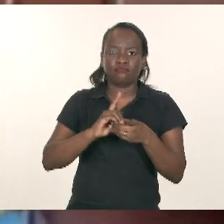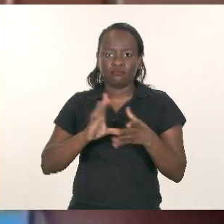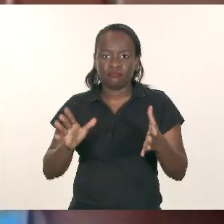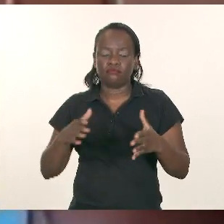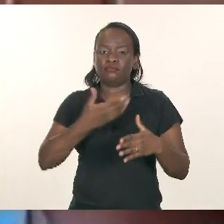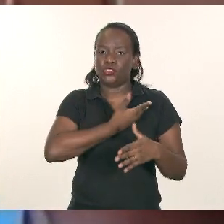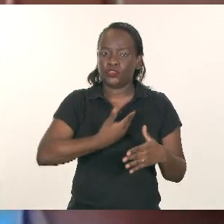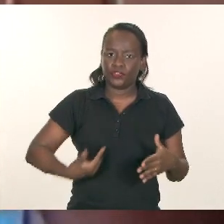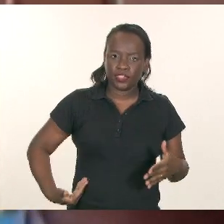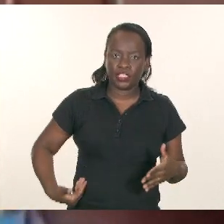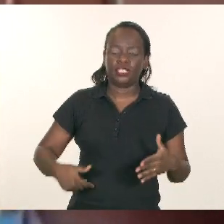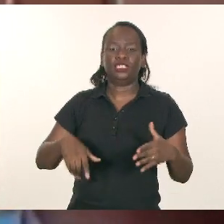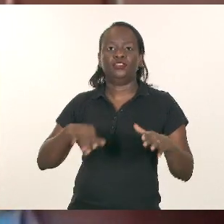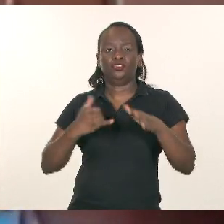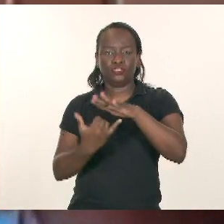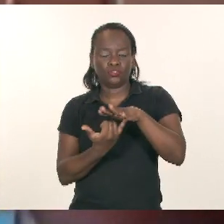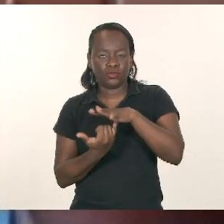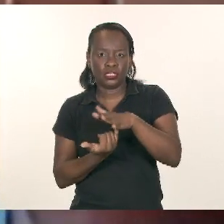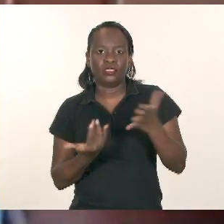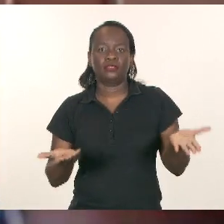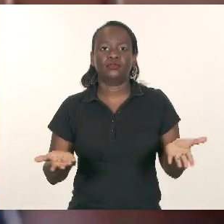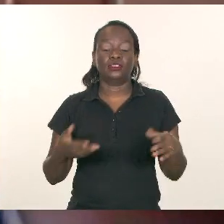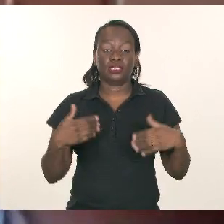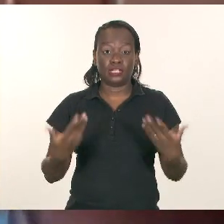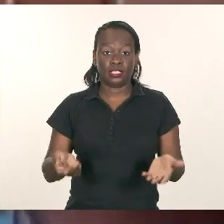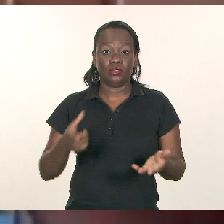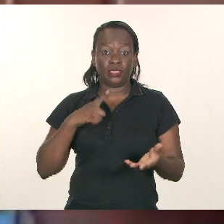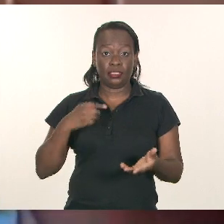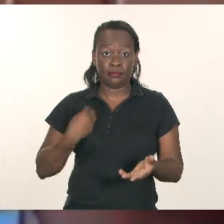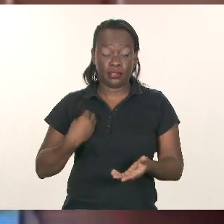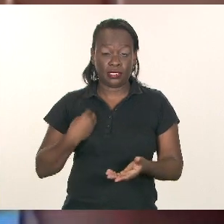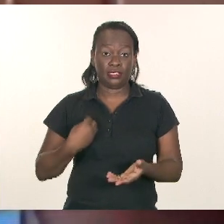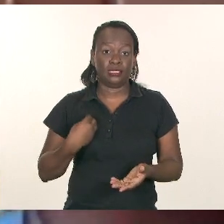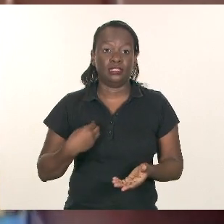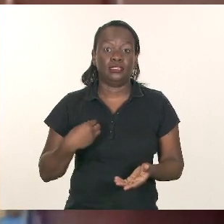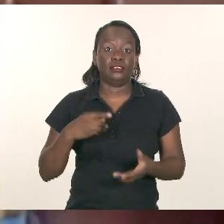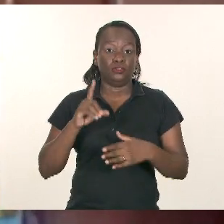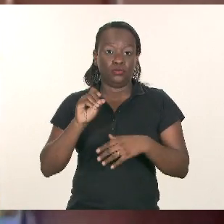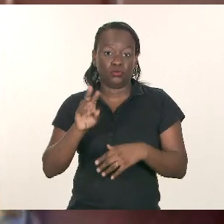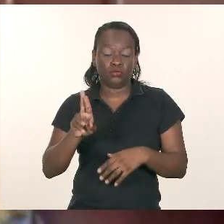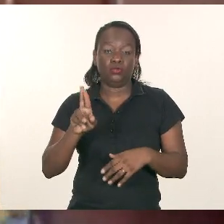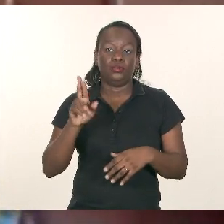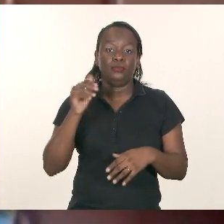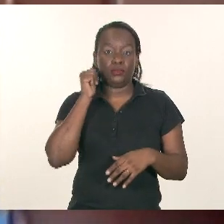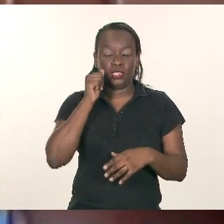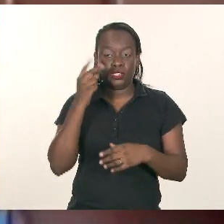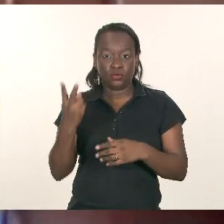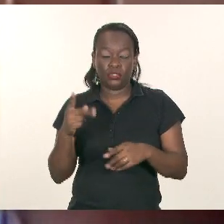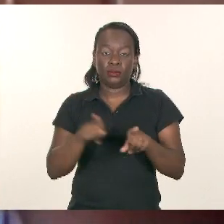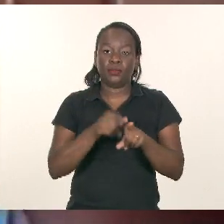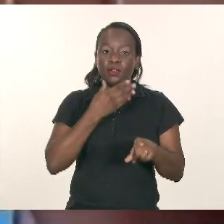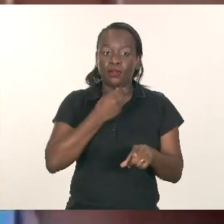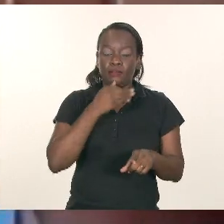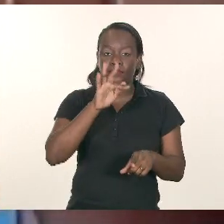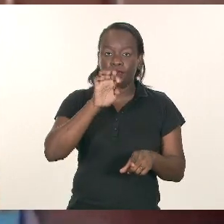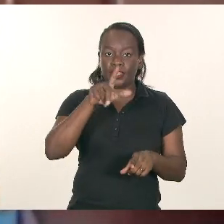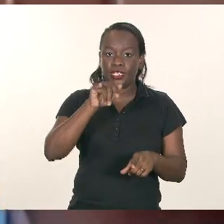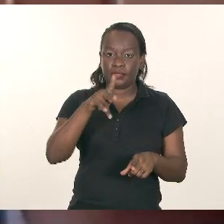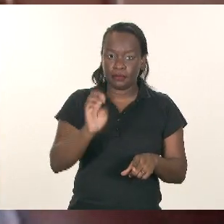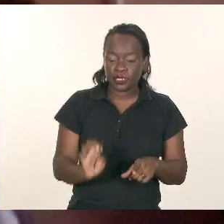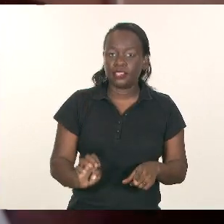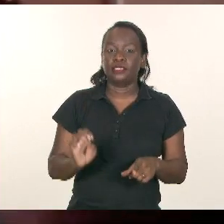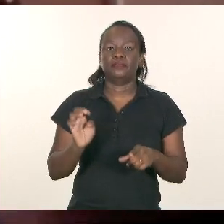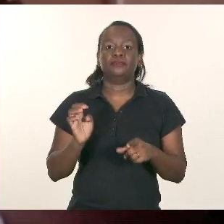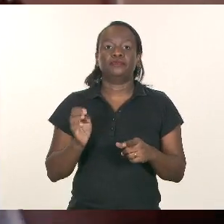entes públicos, entre as instituições. Então, ter a presença, né, das doutoras e do doutor Felipe